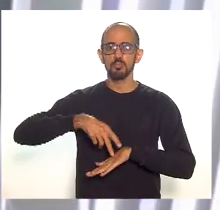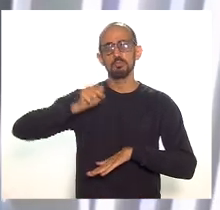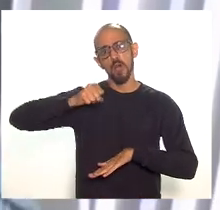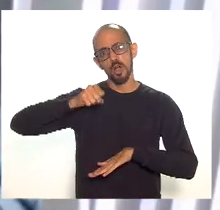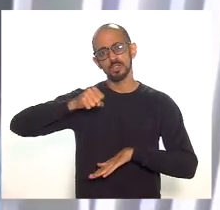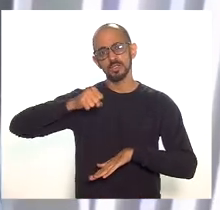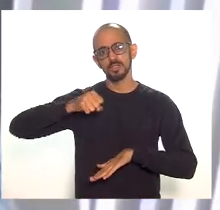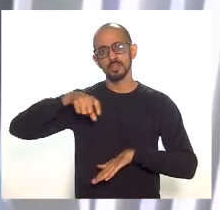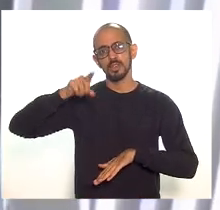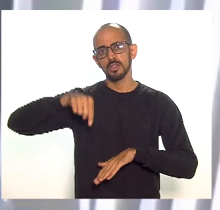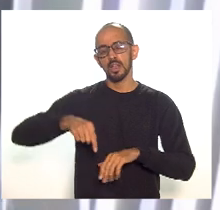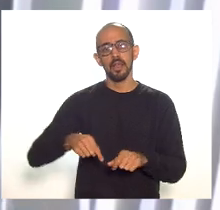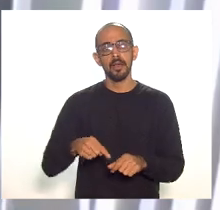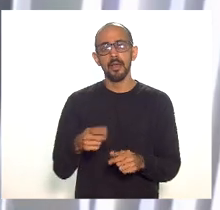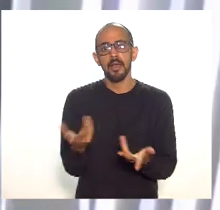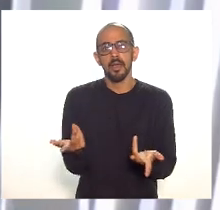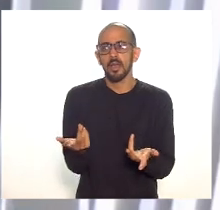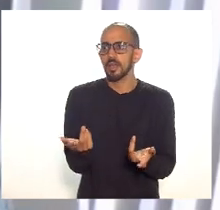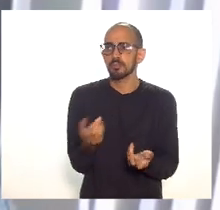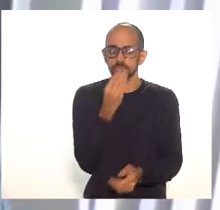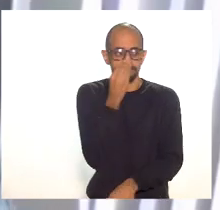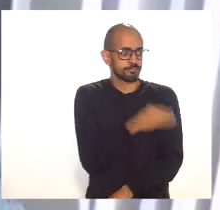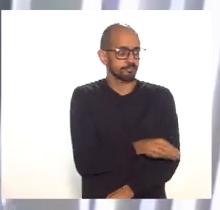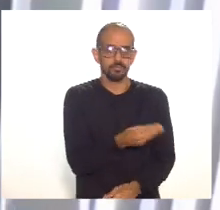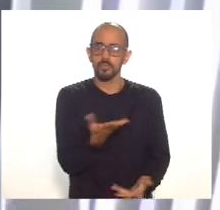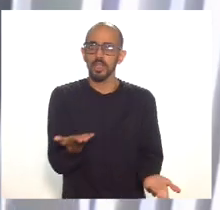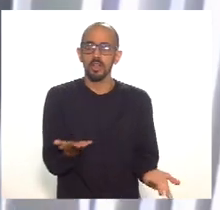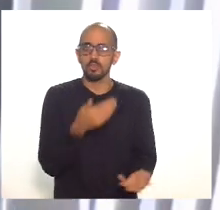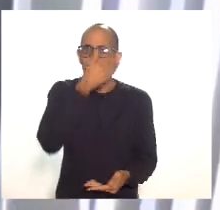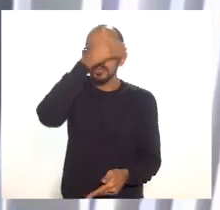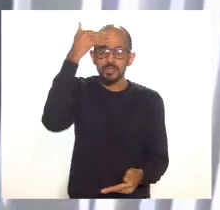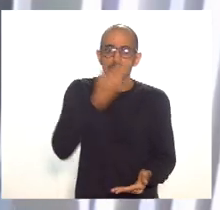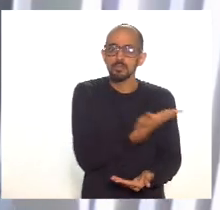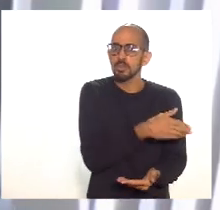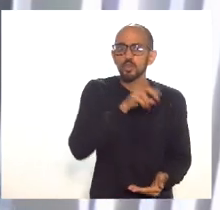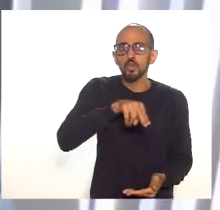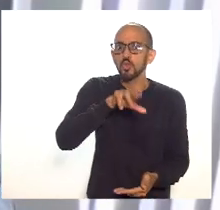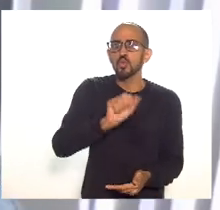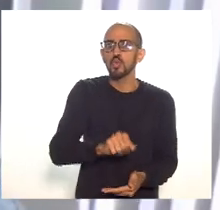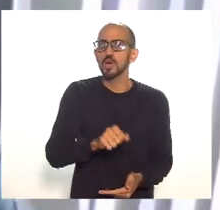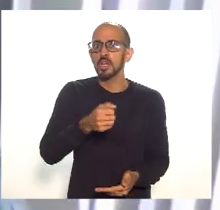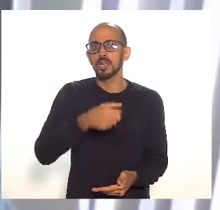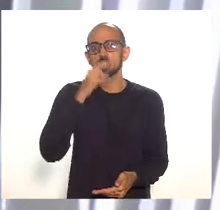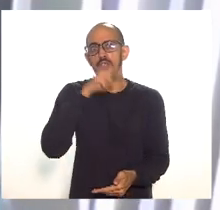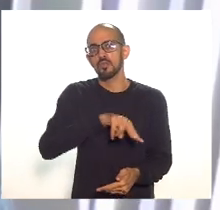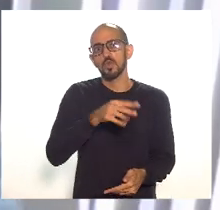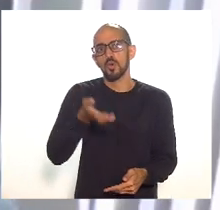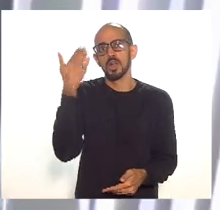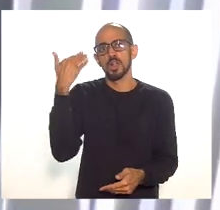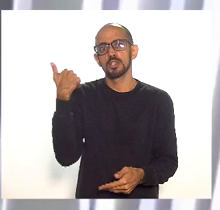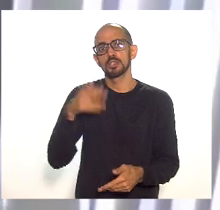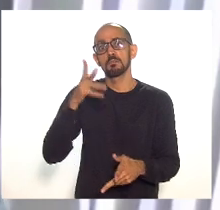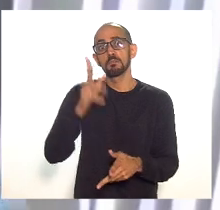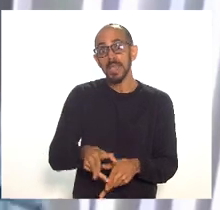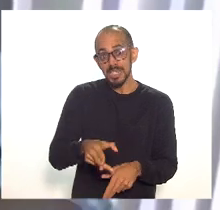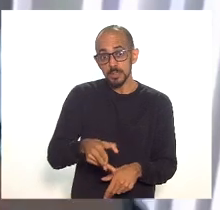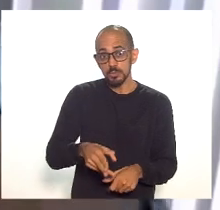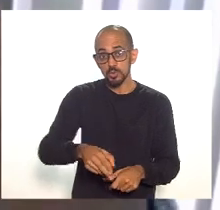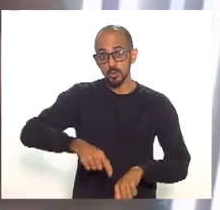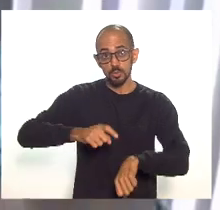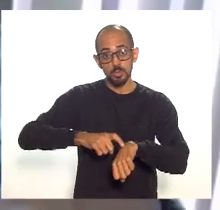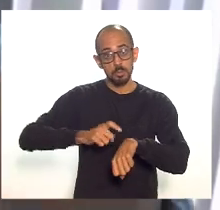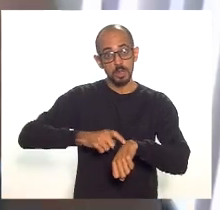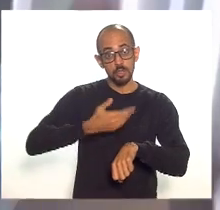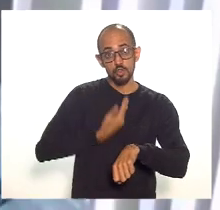jamais vista, mesmo, deputada Marta Rocha, mesmo durante o período da ditadura civil-militar, com todos